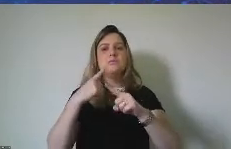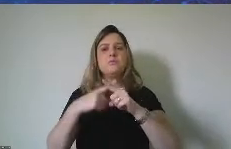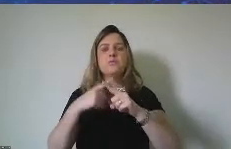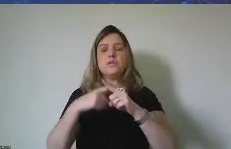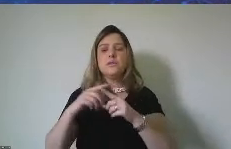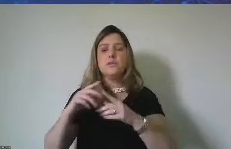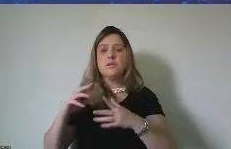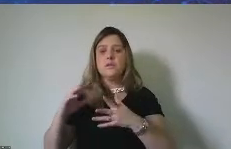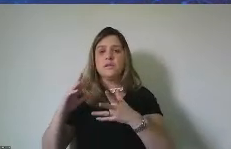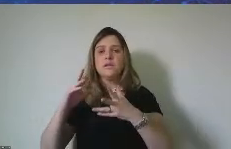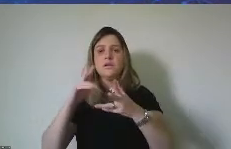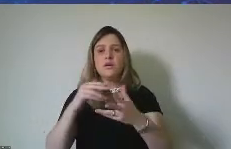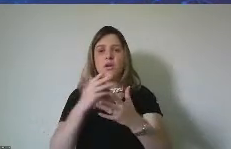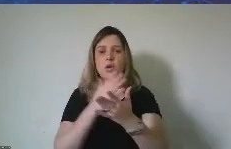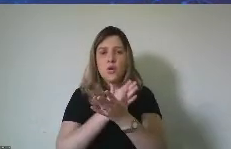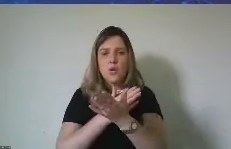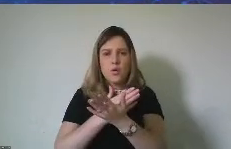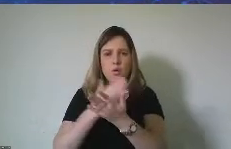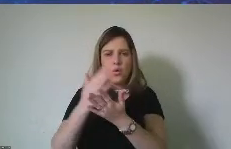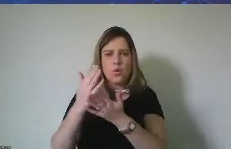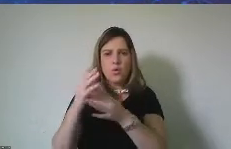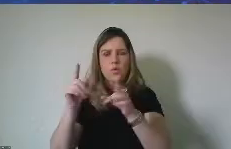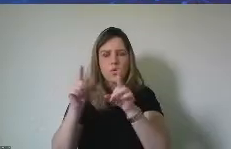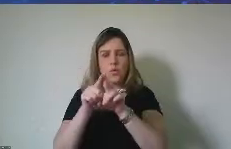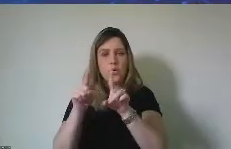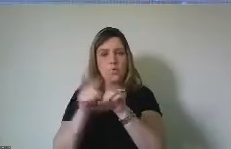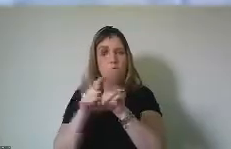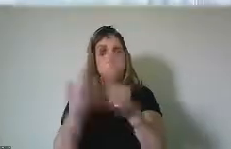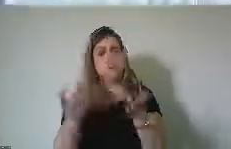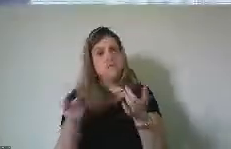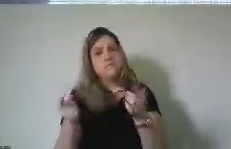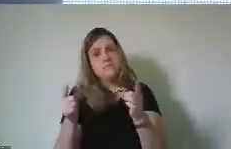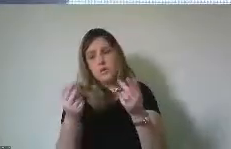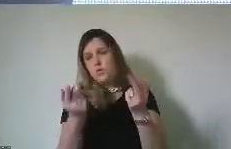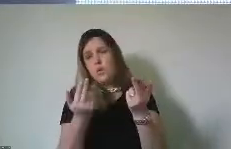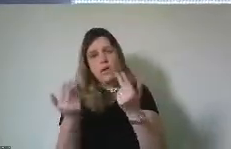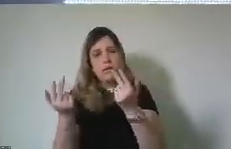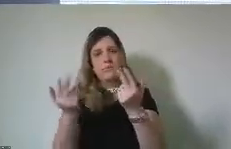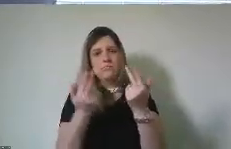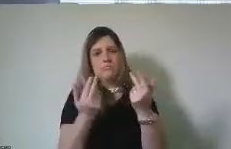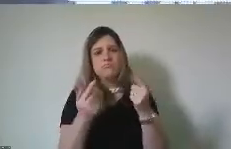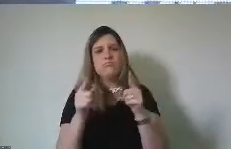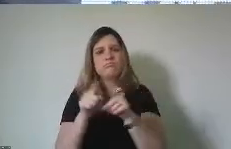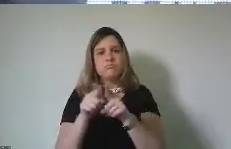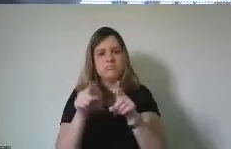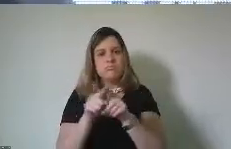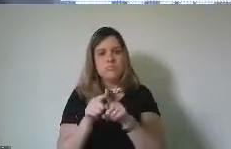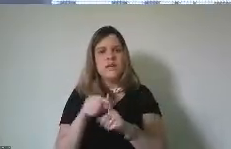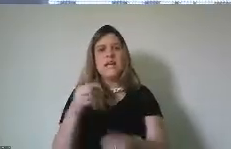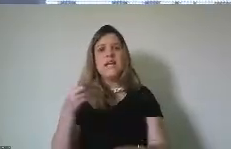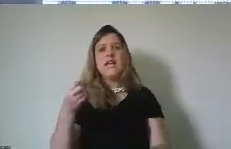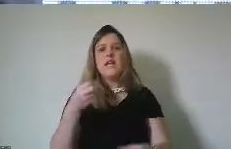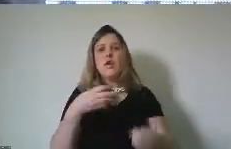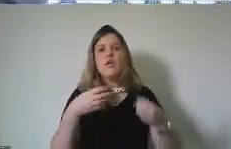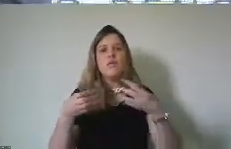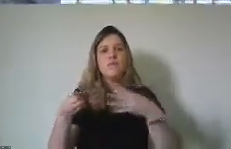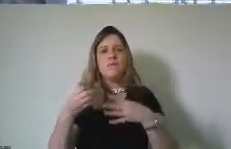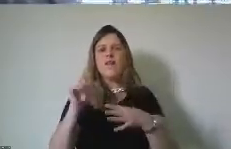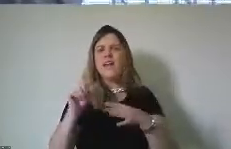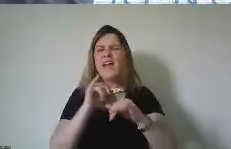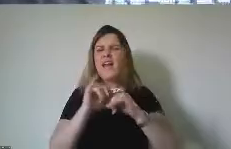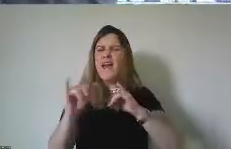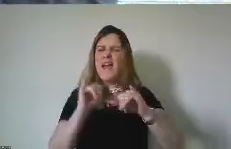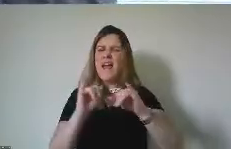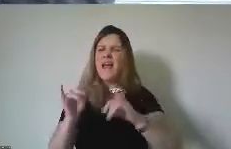carvão começa a ser substituída assim como a gás natural também pela geração renovável esse recado ele é fundamental